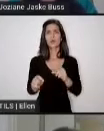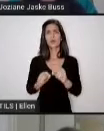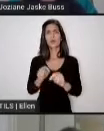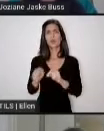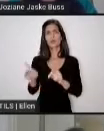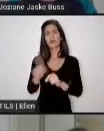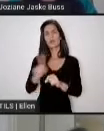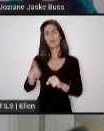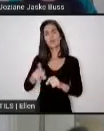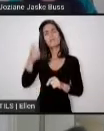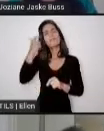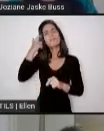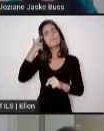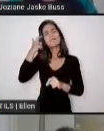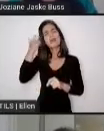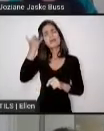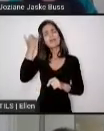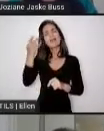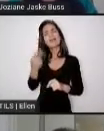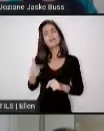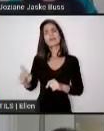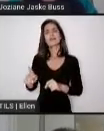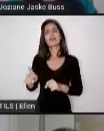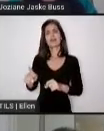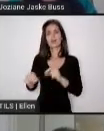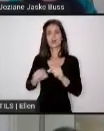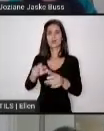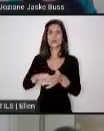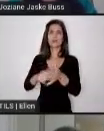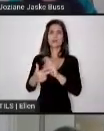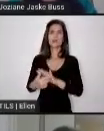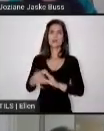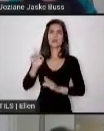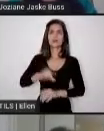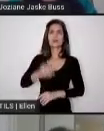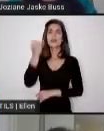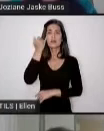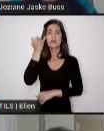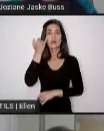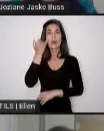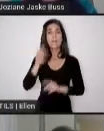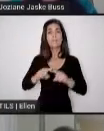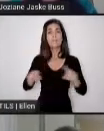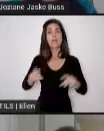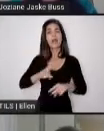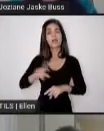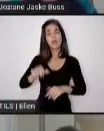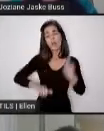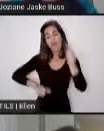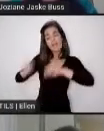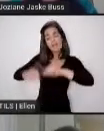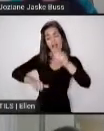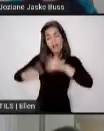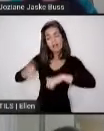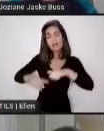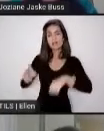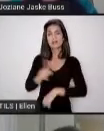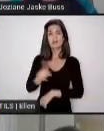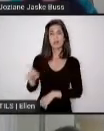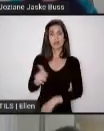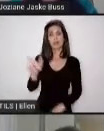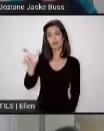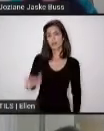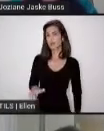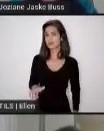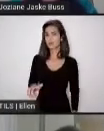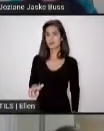pensado, mas não numa perspectiva de olhar o professor de cima para baixo e dizer, esse professor, ele